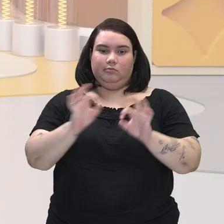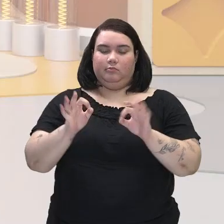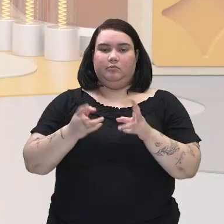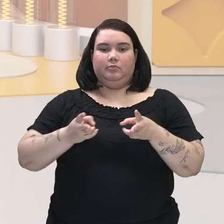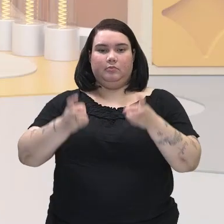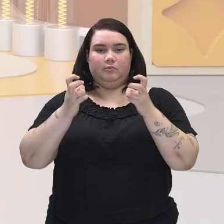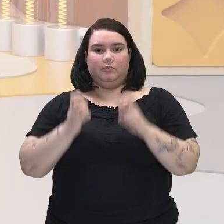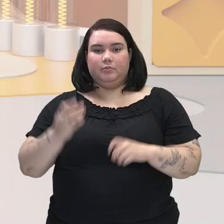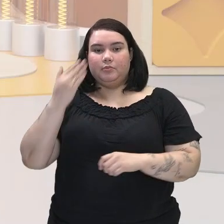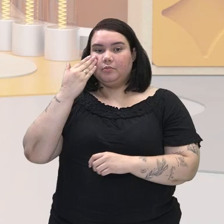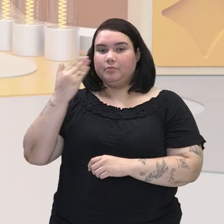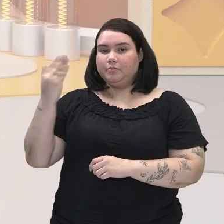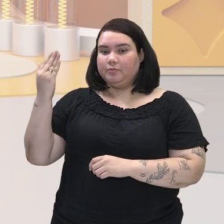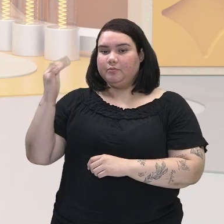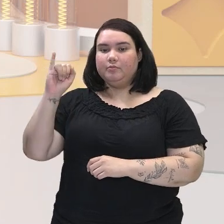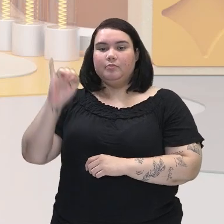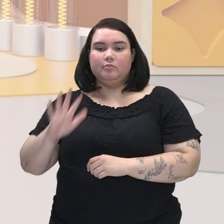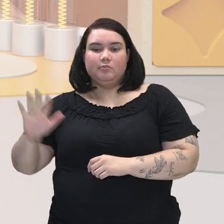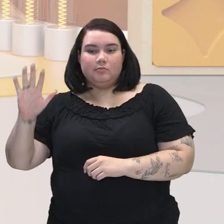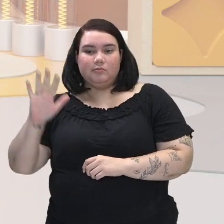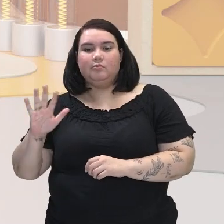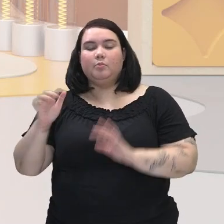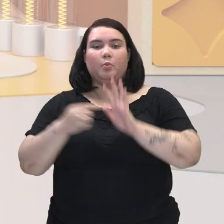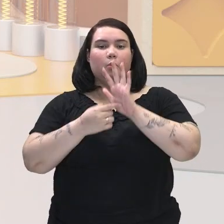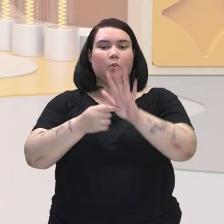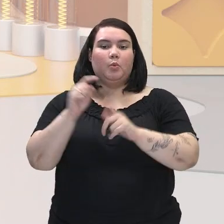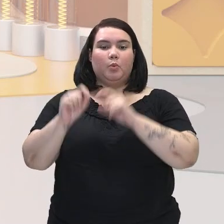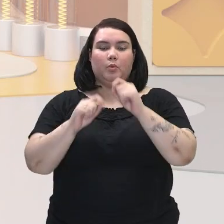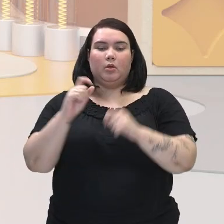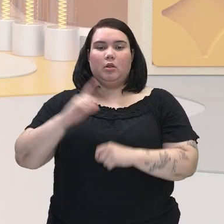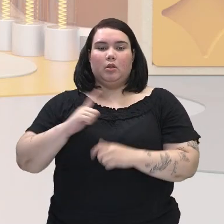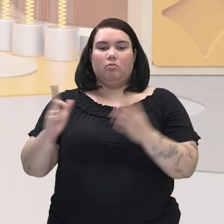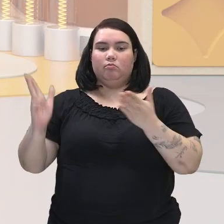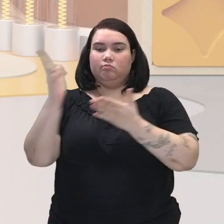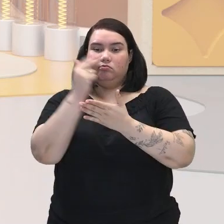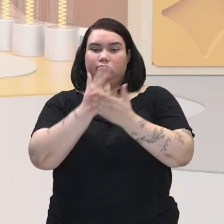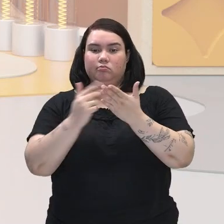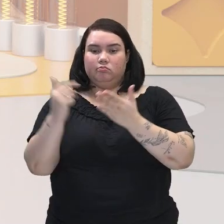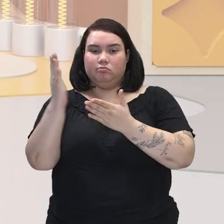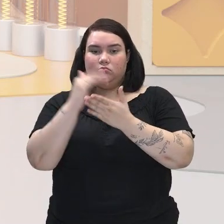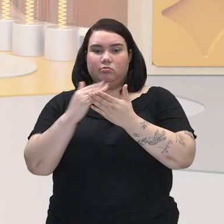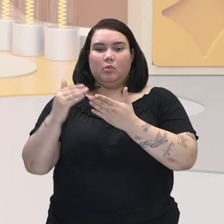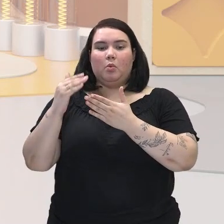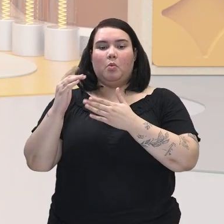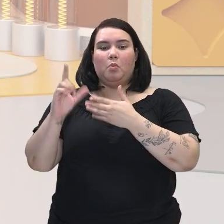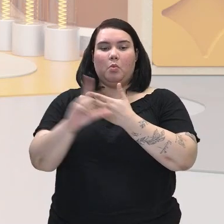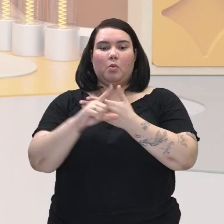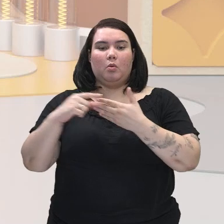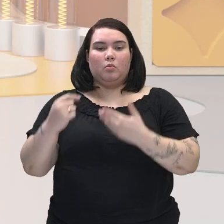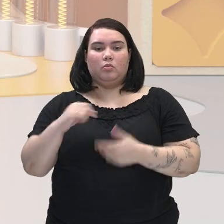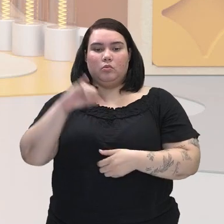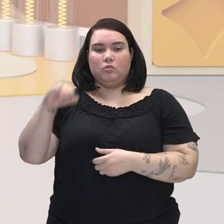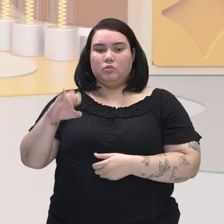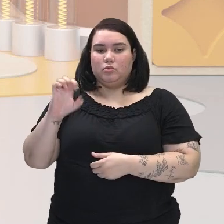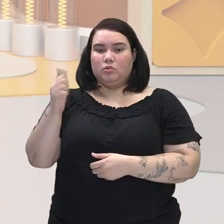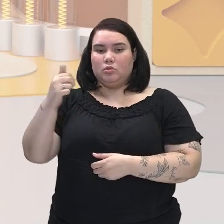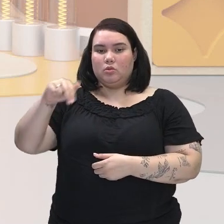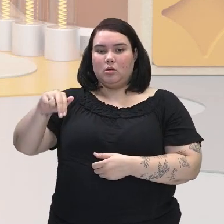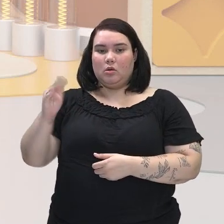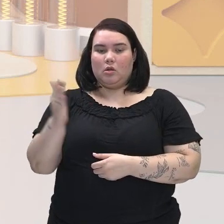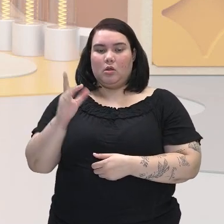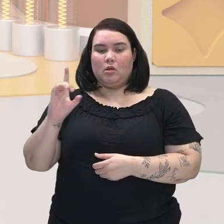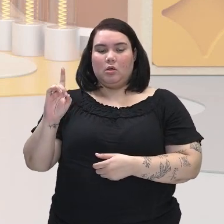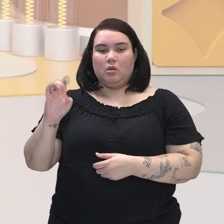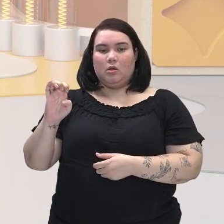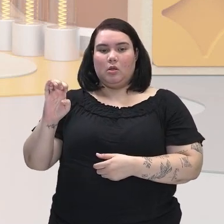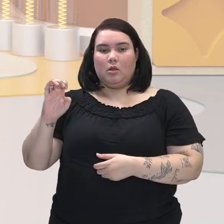nossa próxima imagem, tá? Aqui nós temos uma pintura feita por Debré, tá? O Jean-Baptiste Debré, em